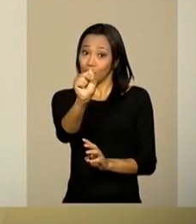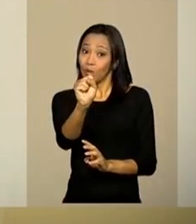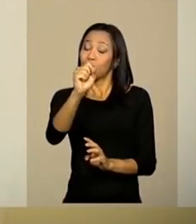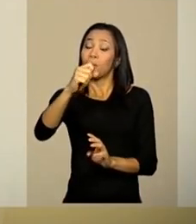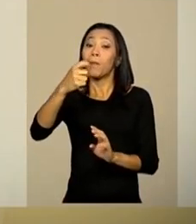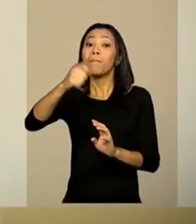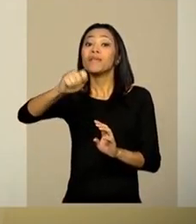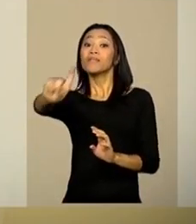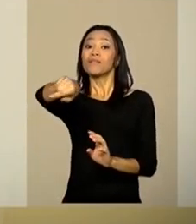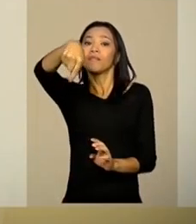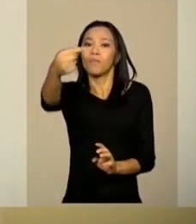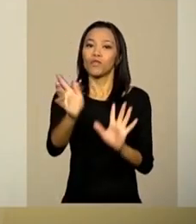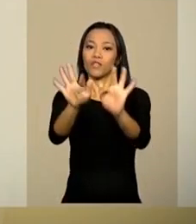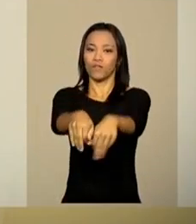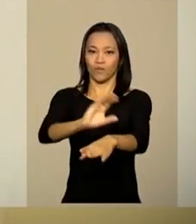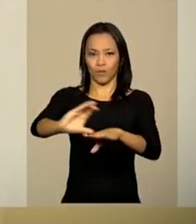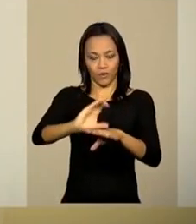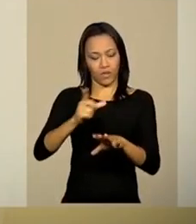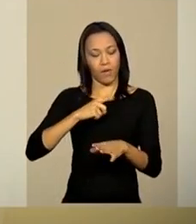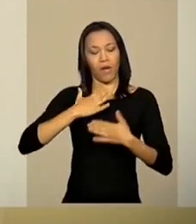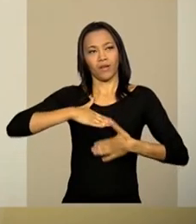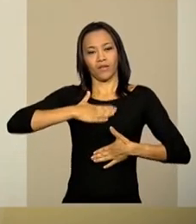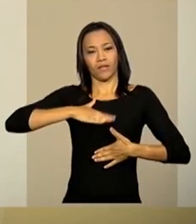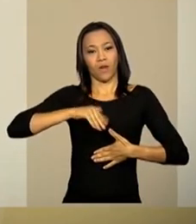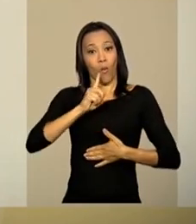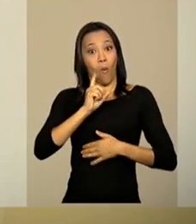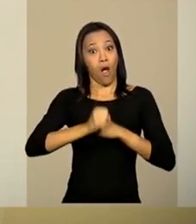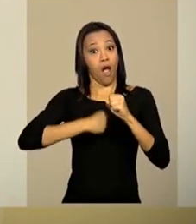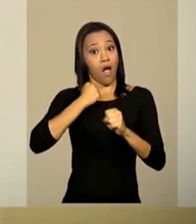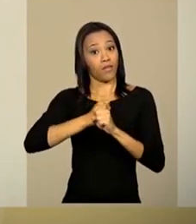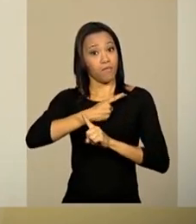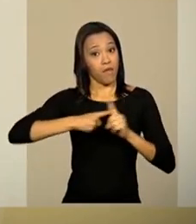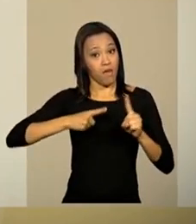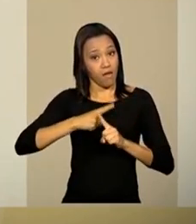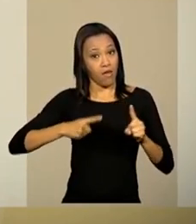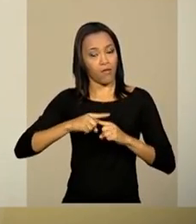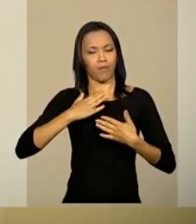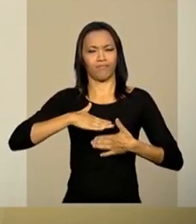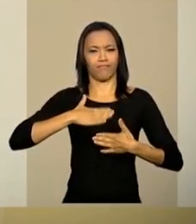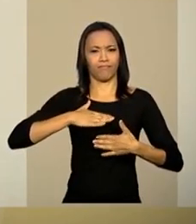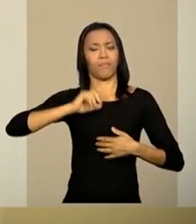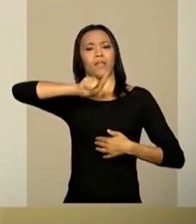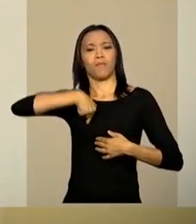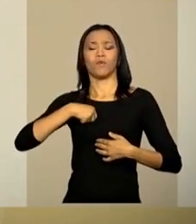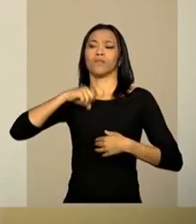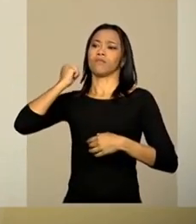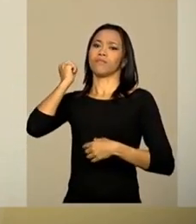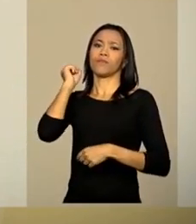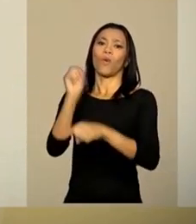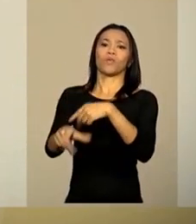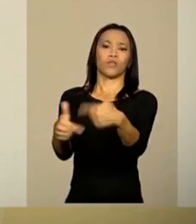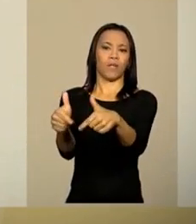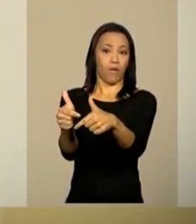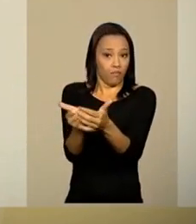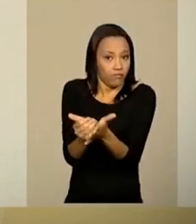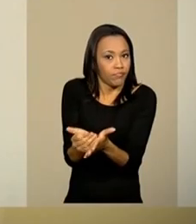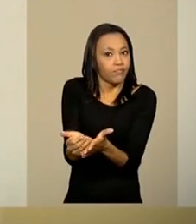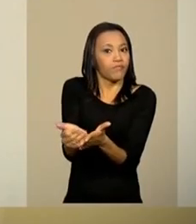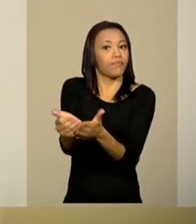curso. Isso significa que ele tem uma folga de 1 ano e meio para conseguir se colocar no mercado, começar a